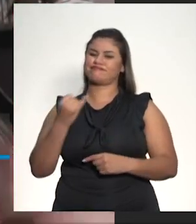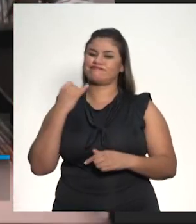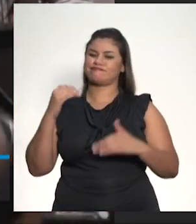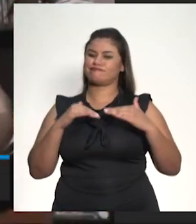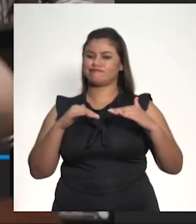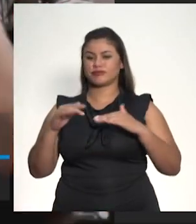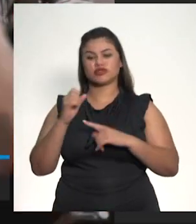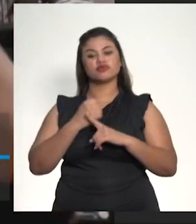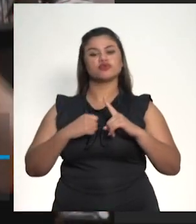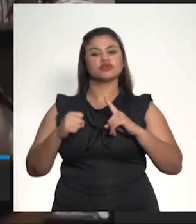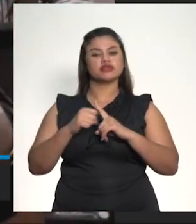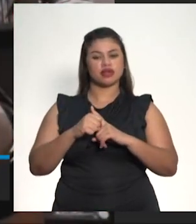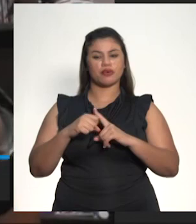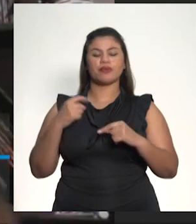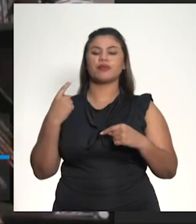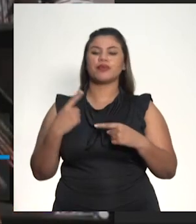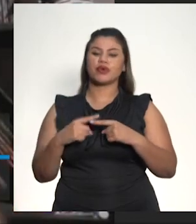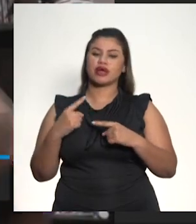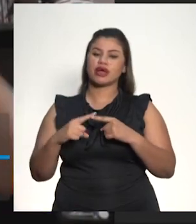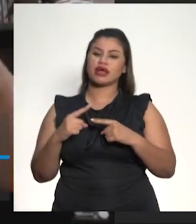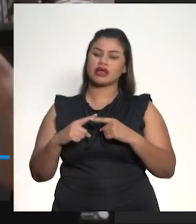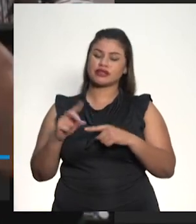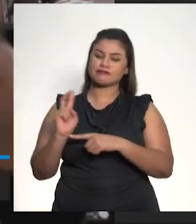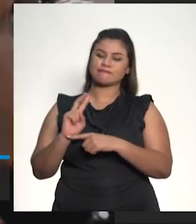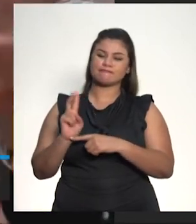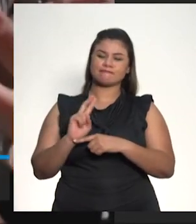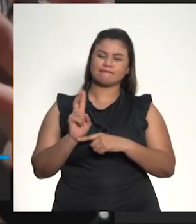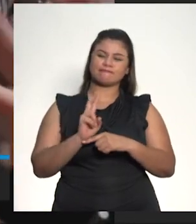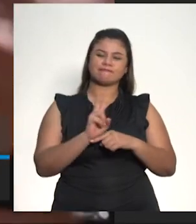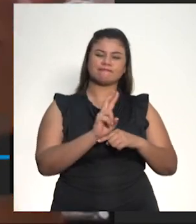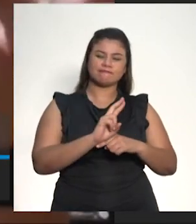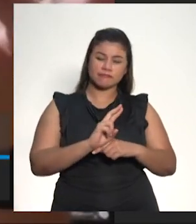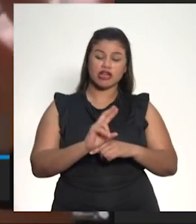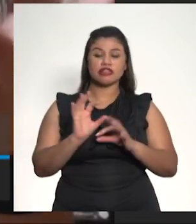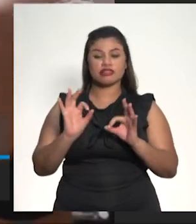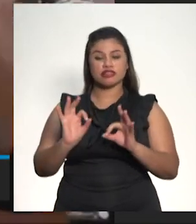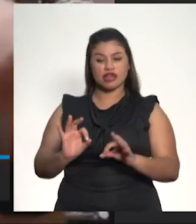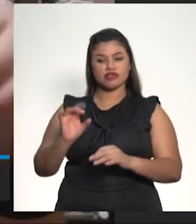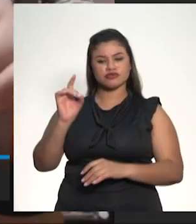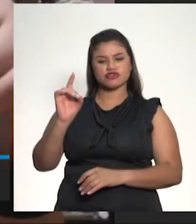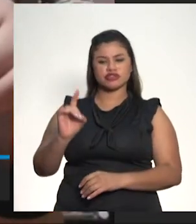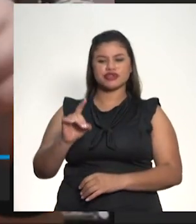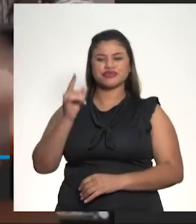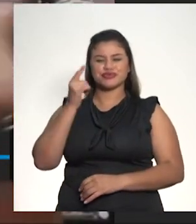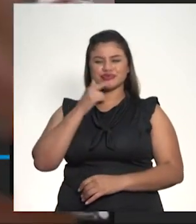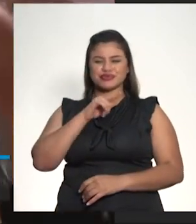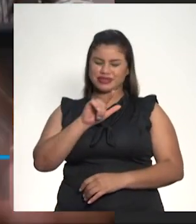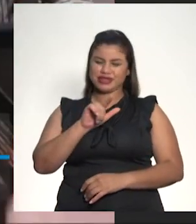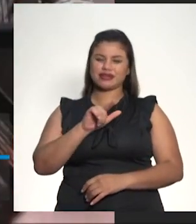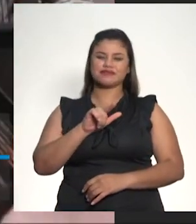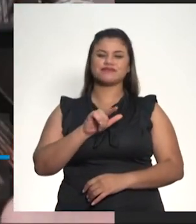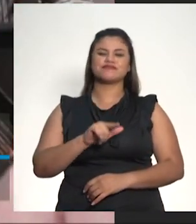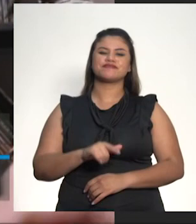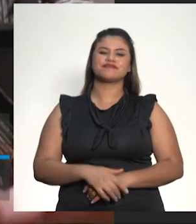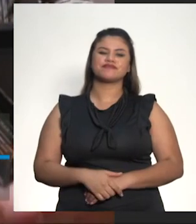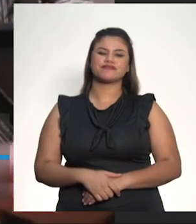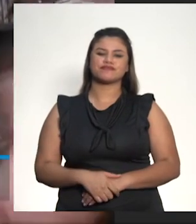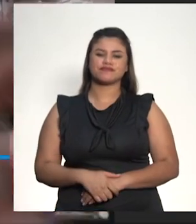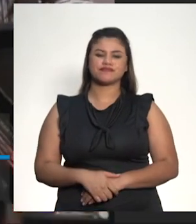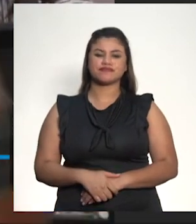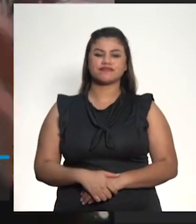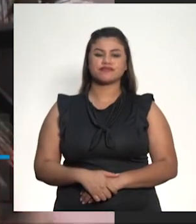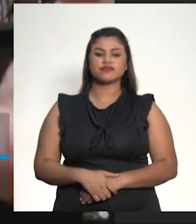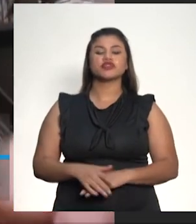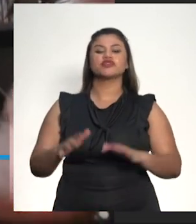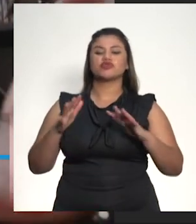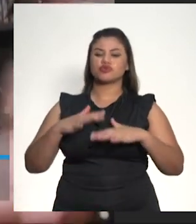sociais, porque eles estão sempre em eterna vigilância para ter certeza que os direitos que nós já conquistamos continuam sendo colocados em prática e